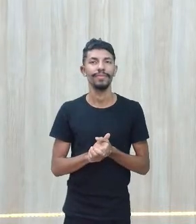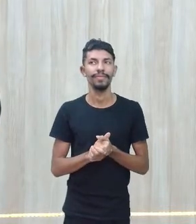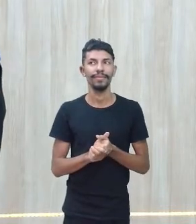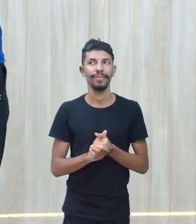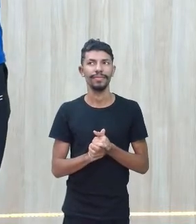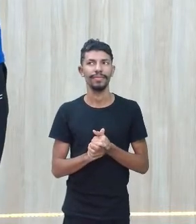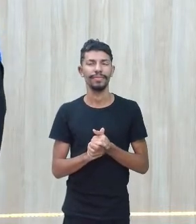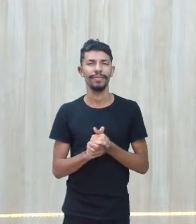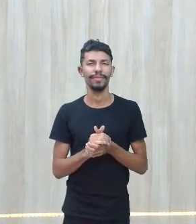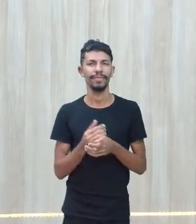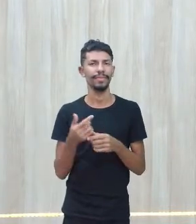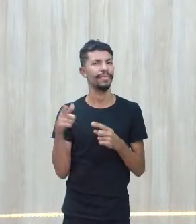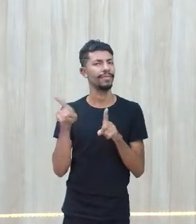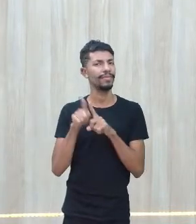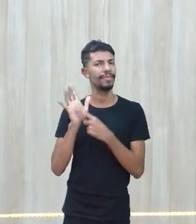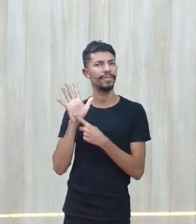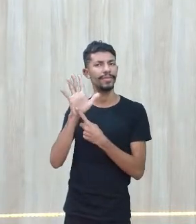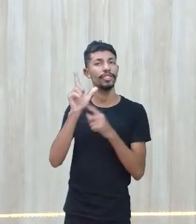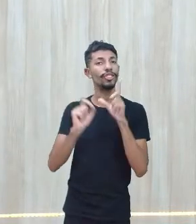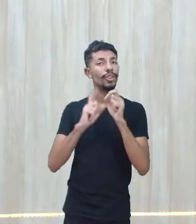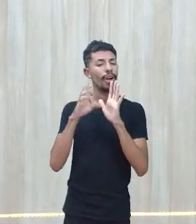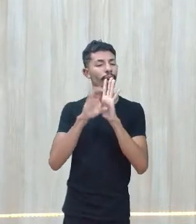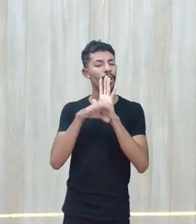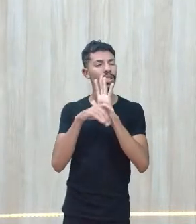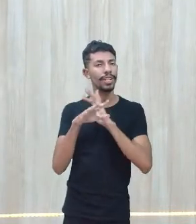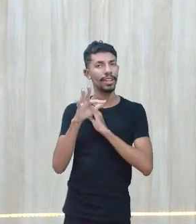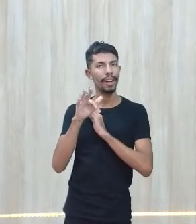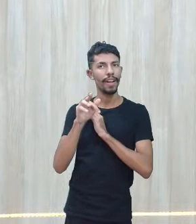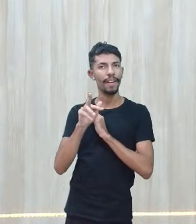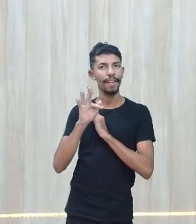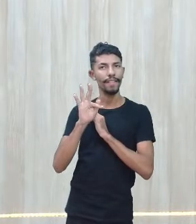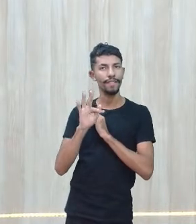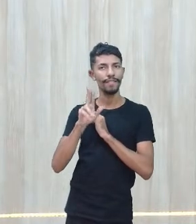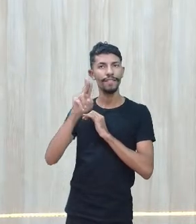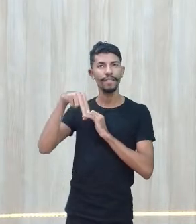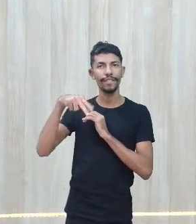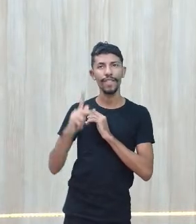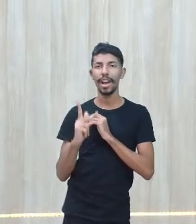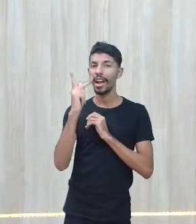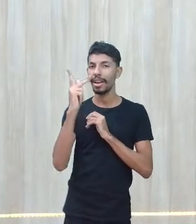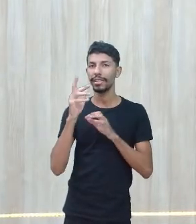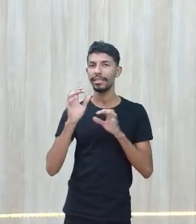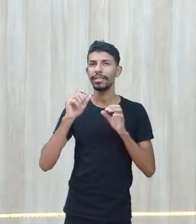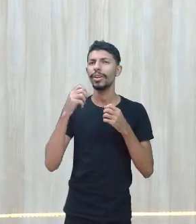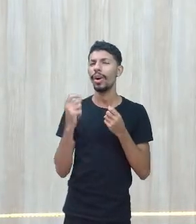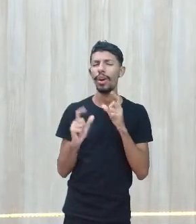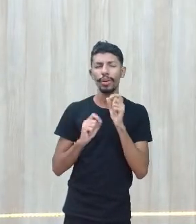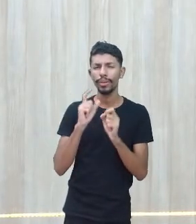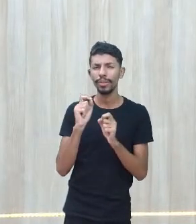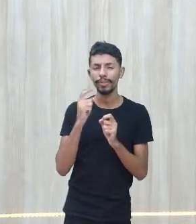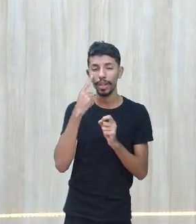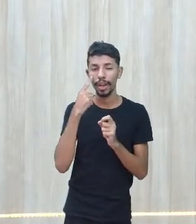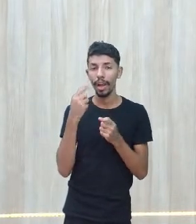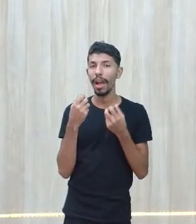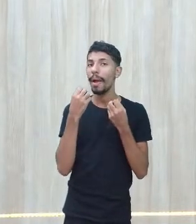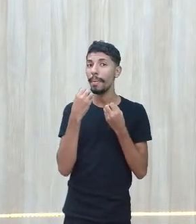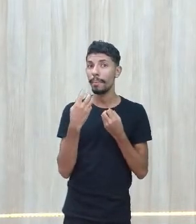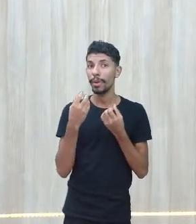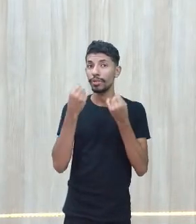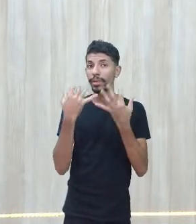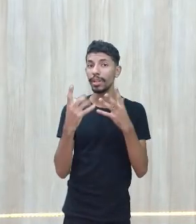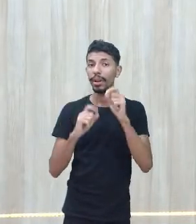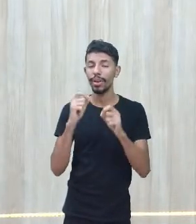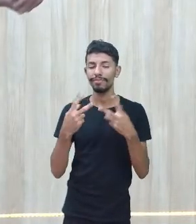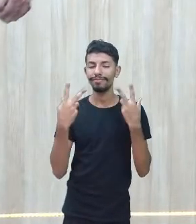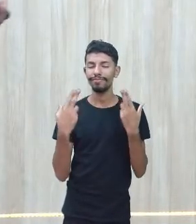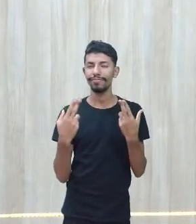aí a gente também vai trazer o conceito de funk, né? O que é funk? É bom dizer que assim como o brega e como o brega